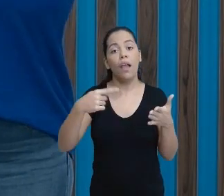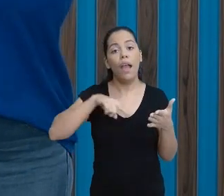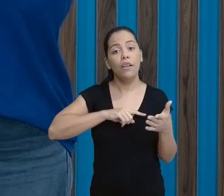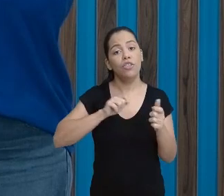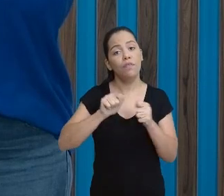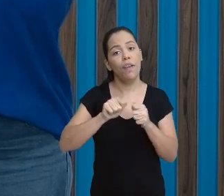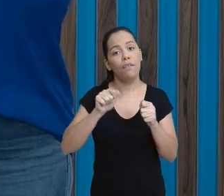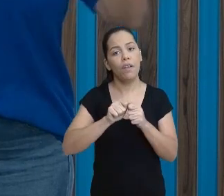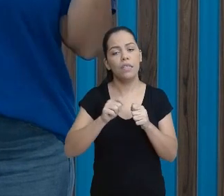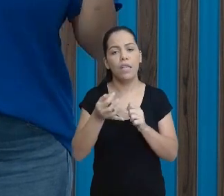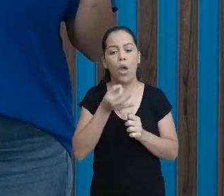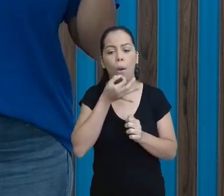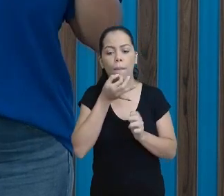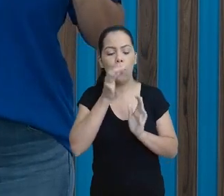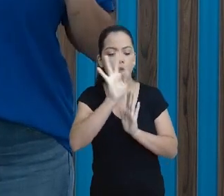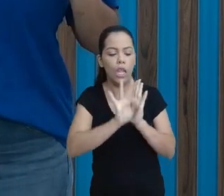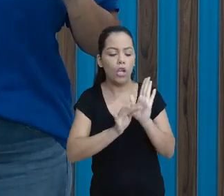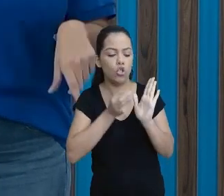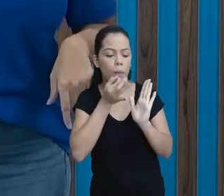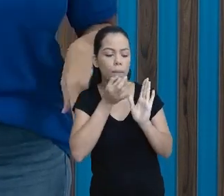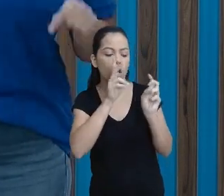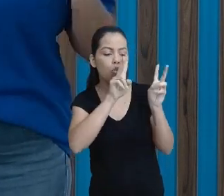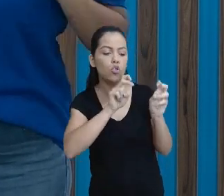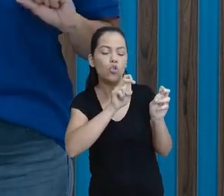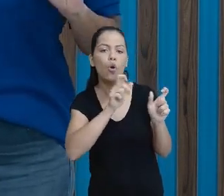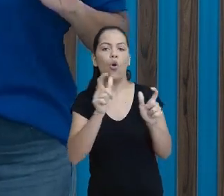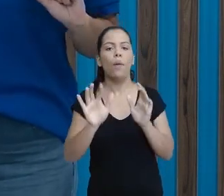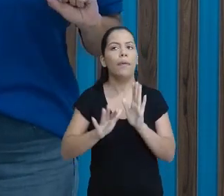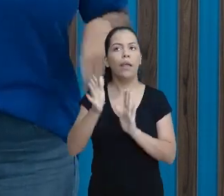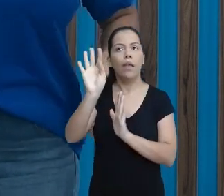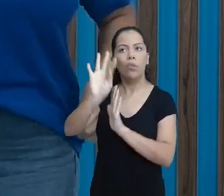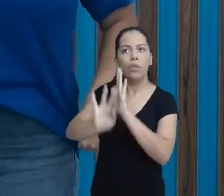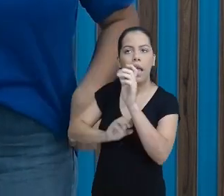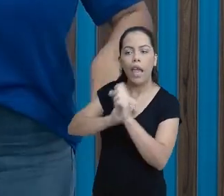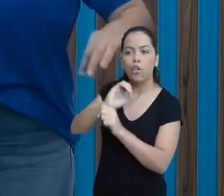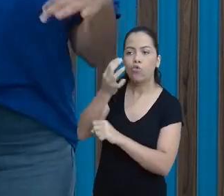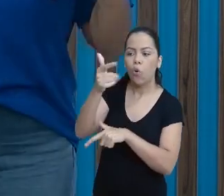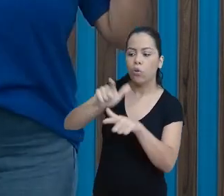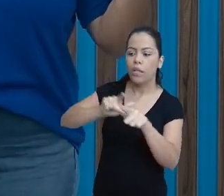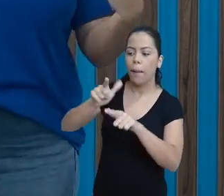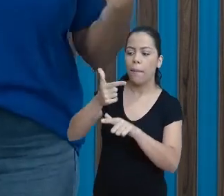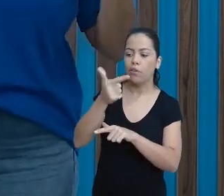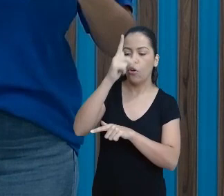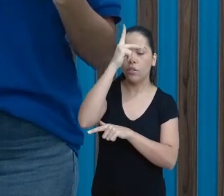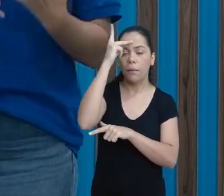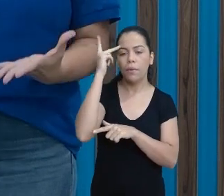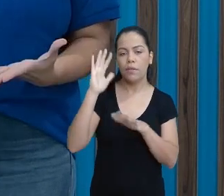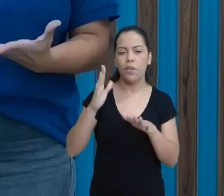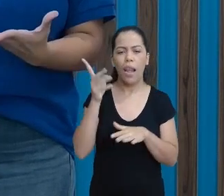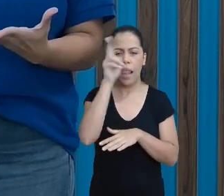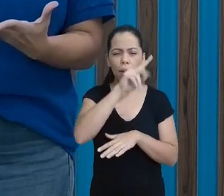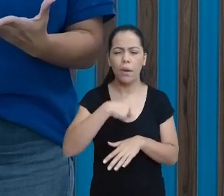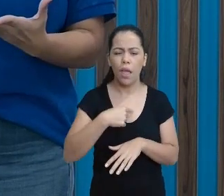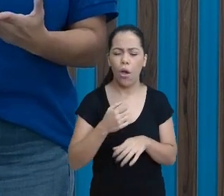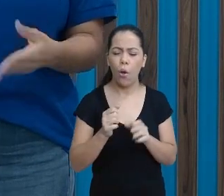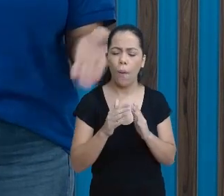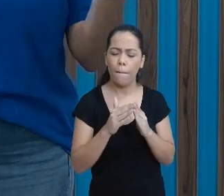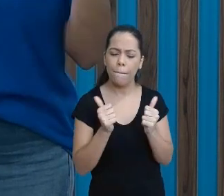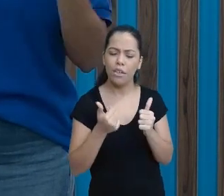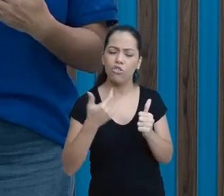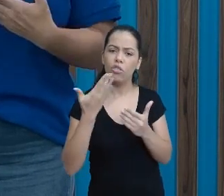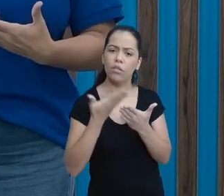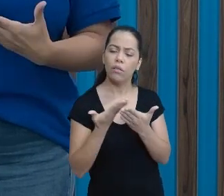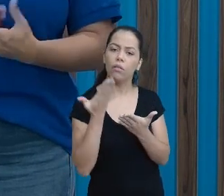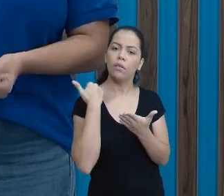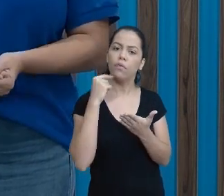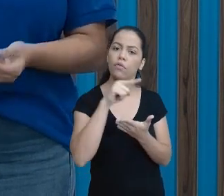do outro. Por isso que lembram que na aula passada eu pedi para vocês serem moderados, porque vocês